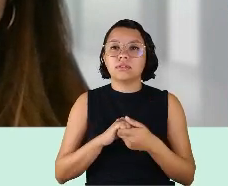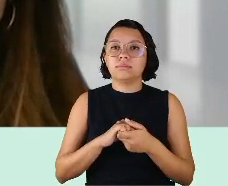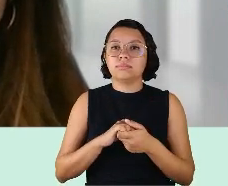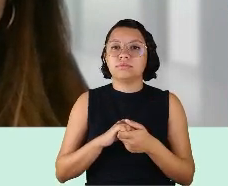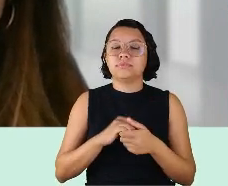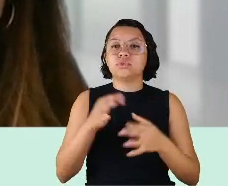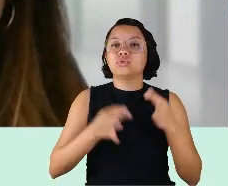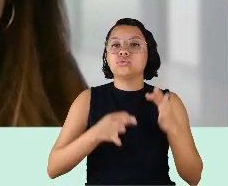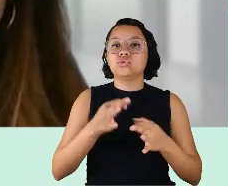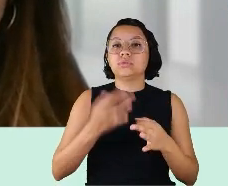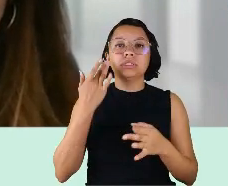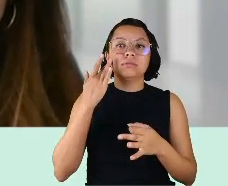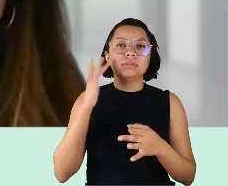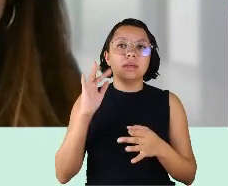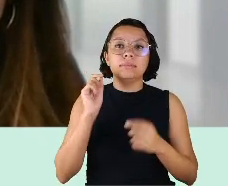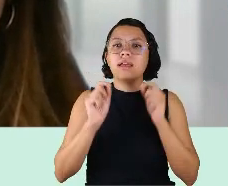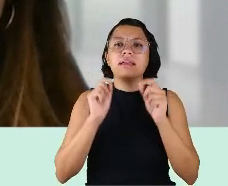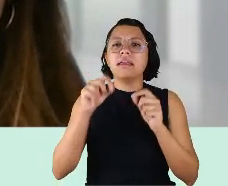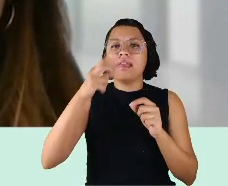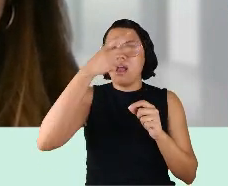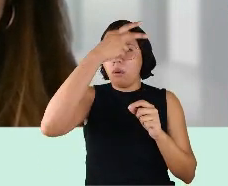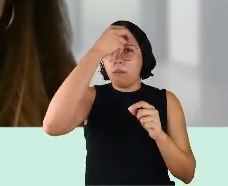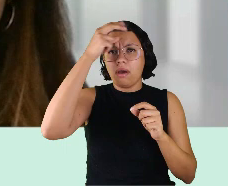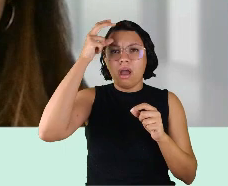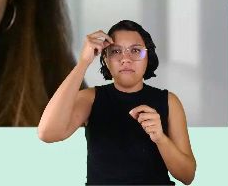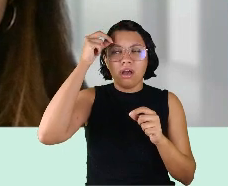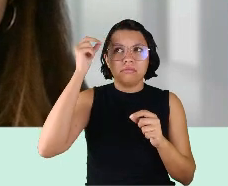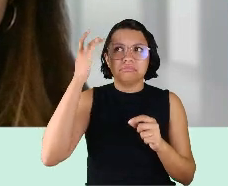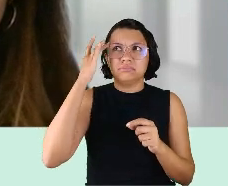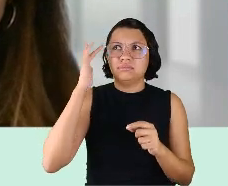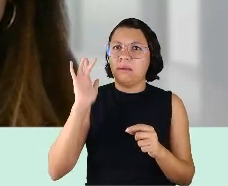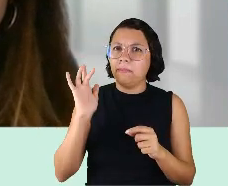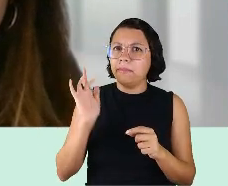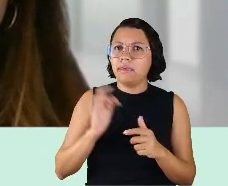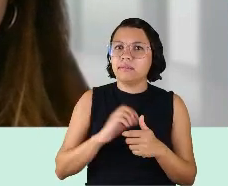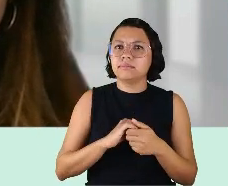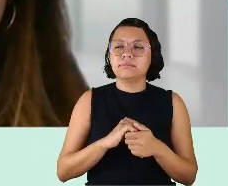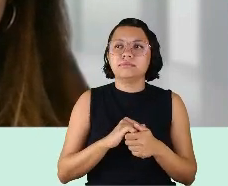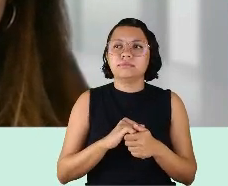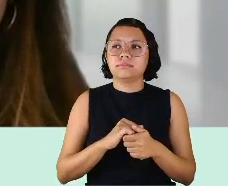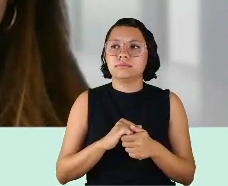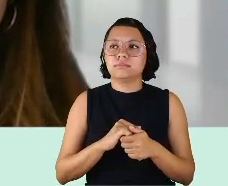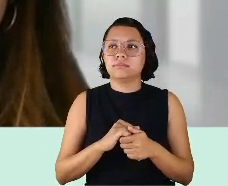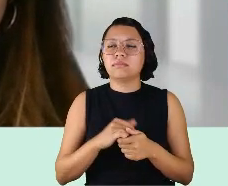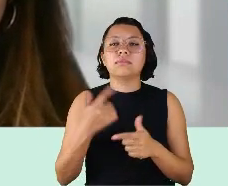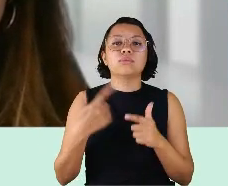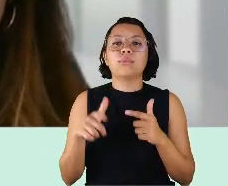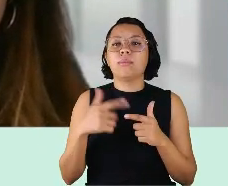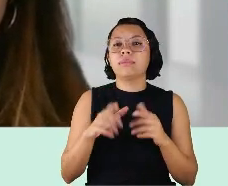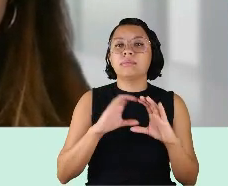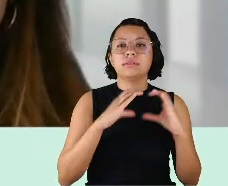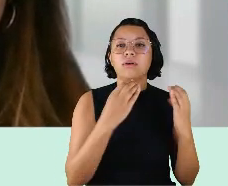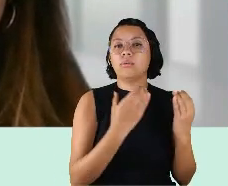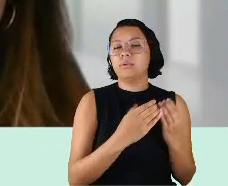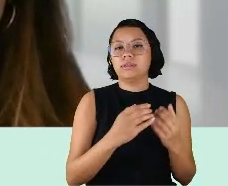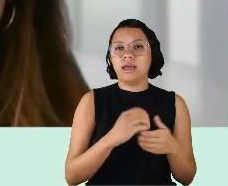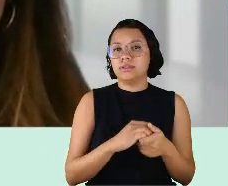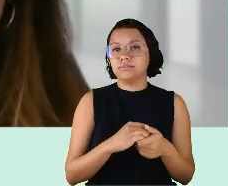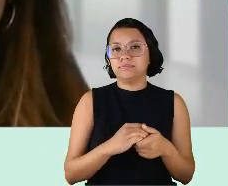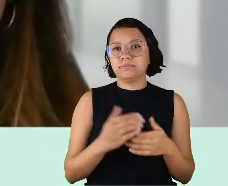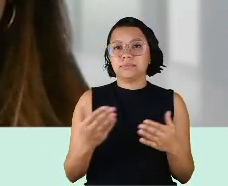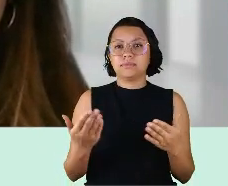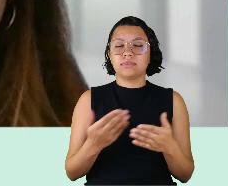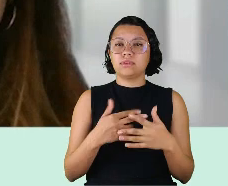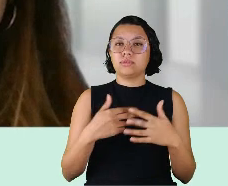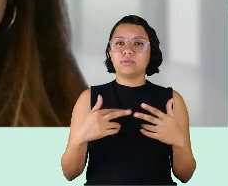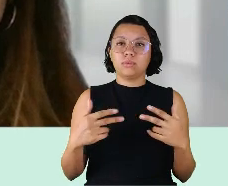situações, né, que o juiz não sabia quem é o prefeito, ele não faz ideia dos problemas daquela comunidade, e